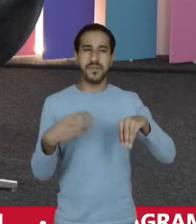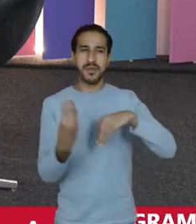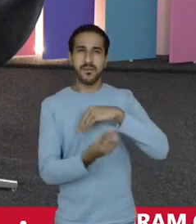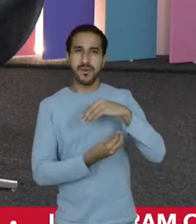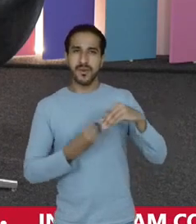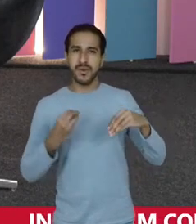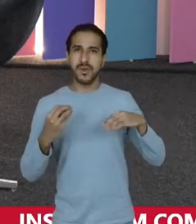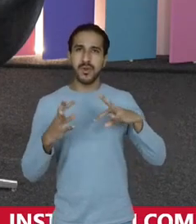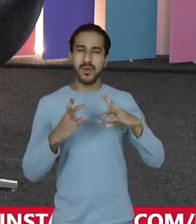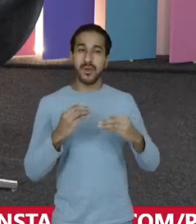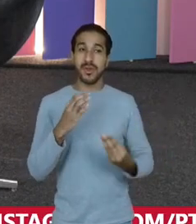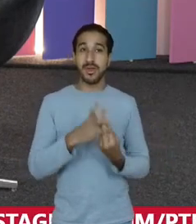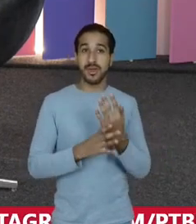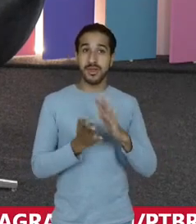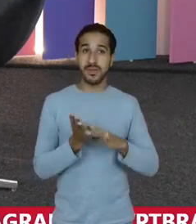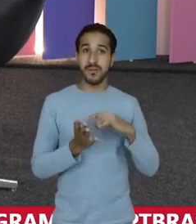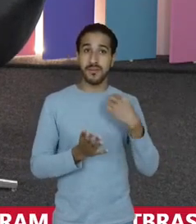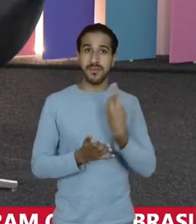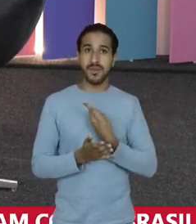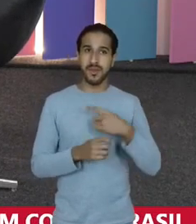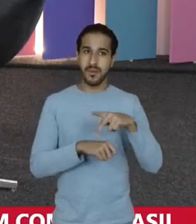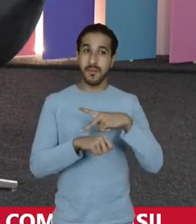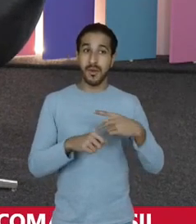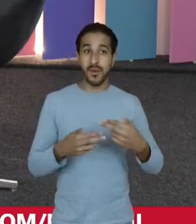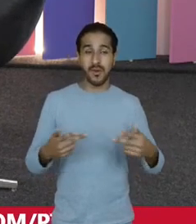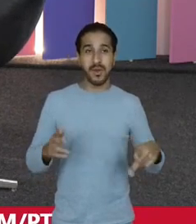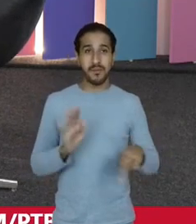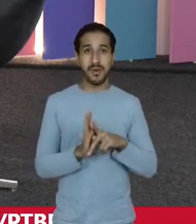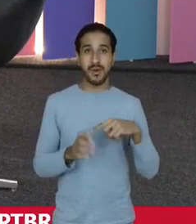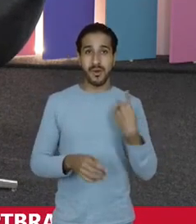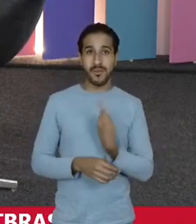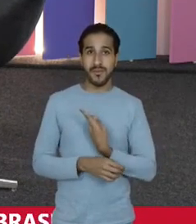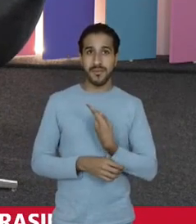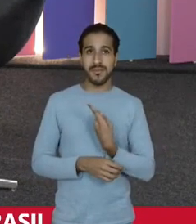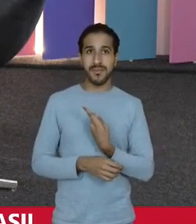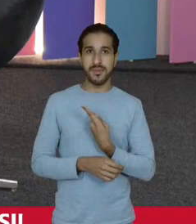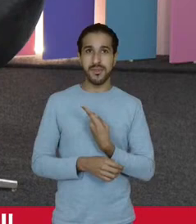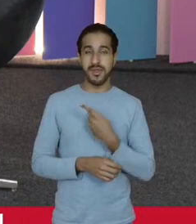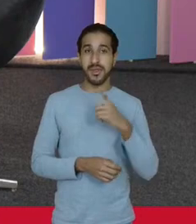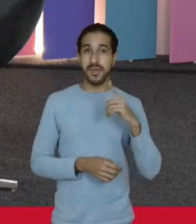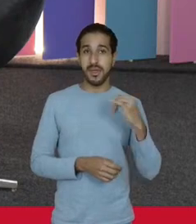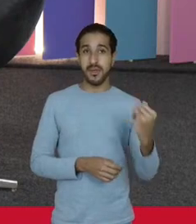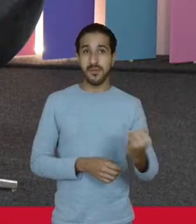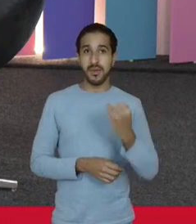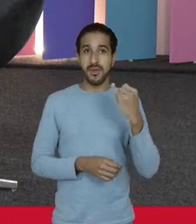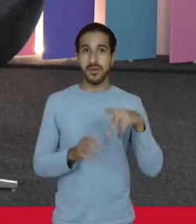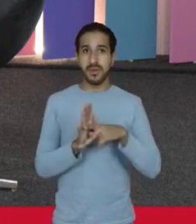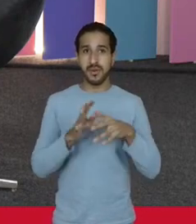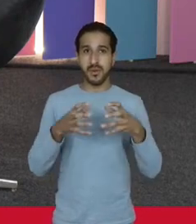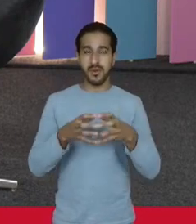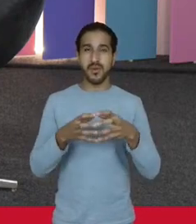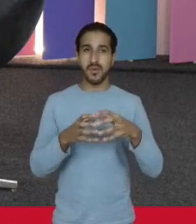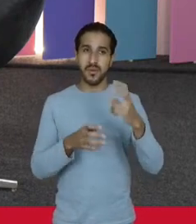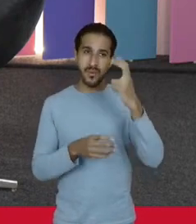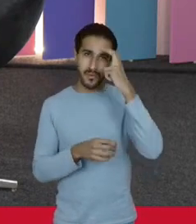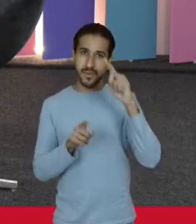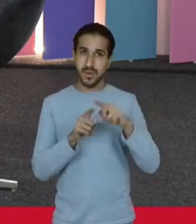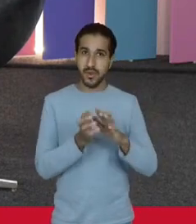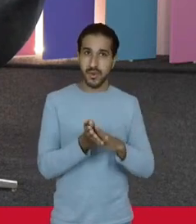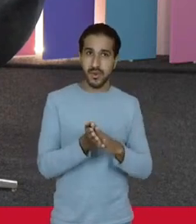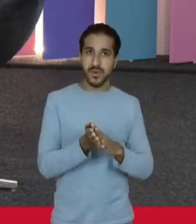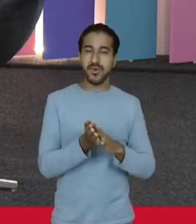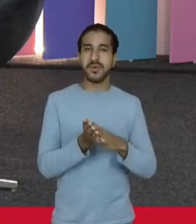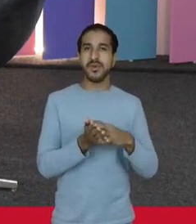mistura toda traz o samba para nossas terras, que é uma coisa muito nossa. E essa importância do movimento cultural e do movimento do samba,